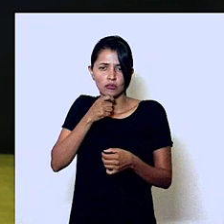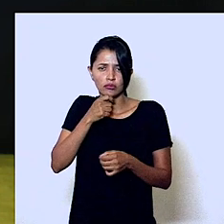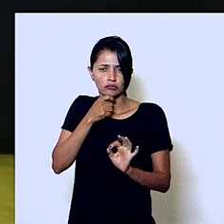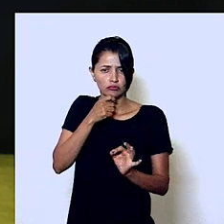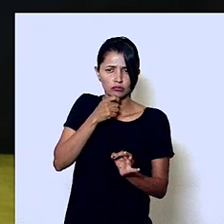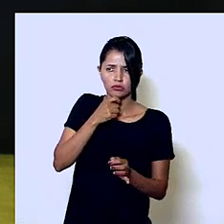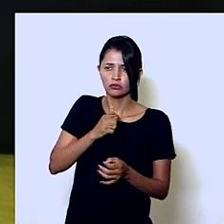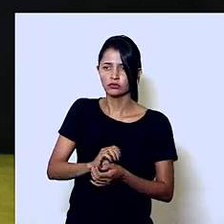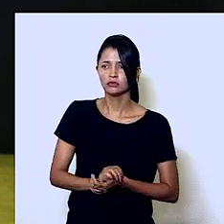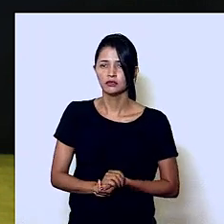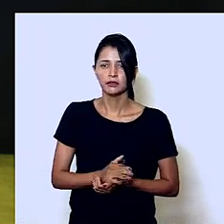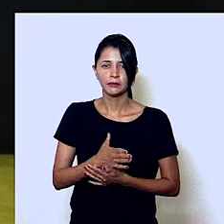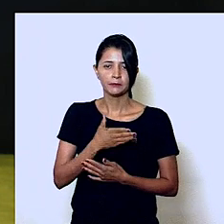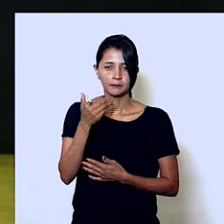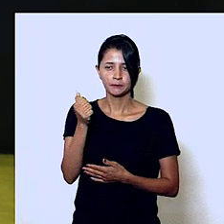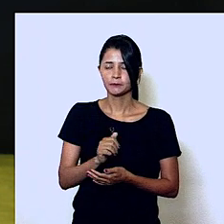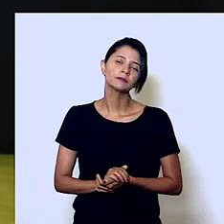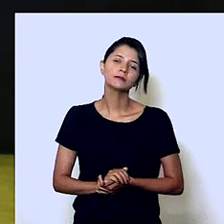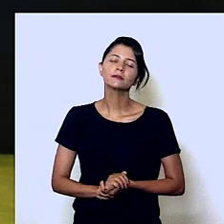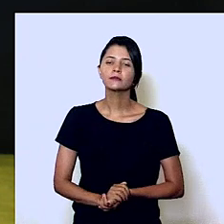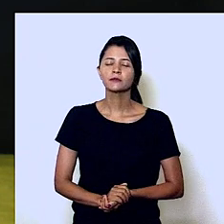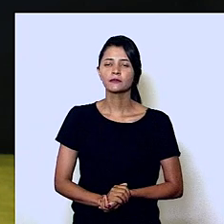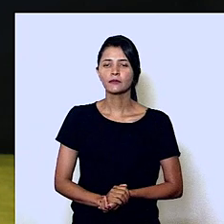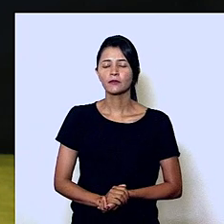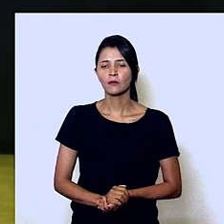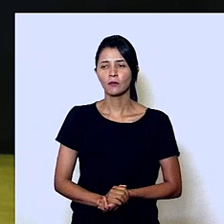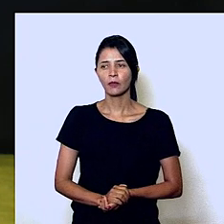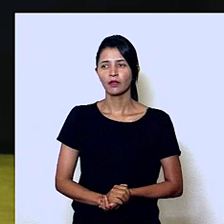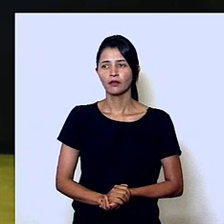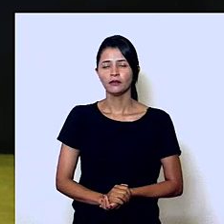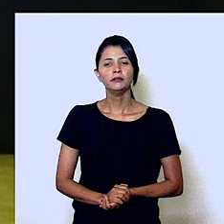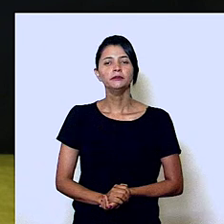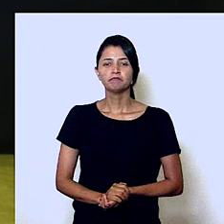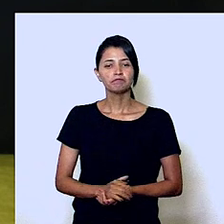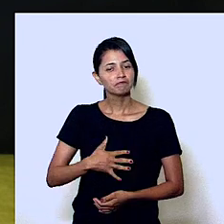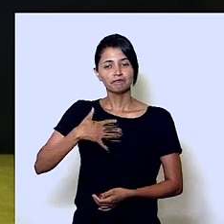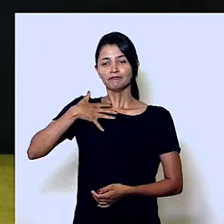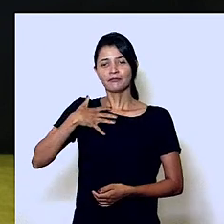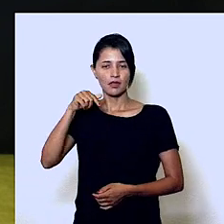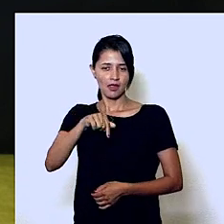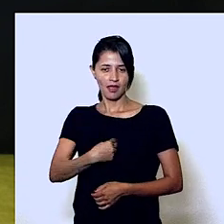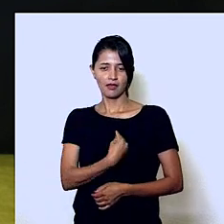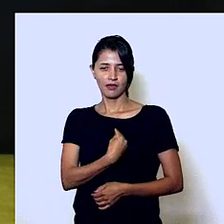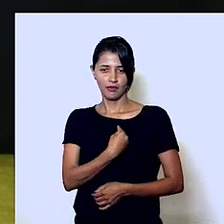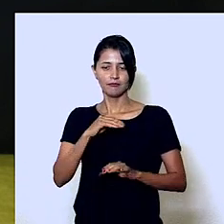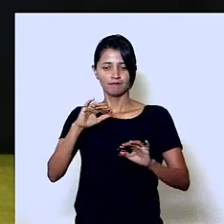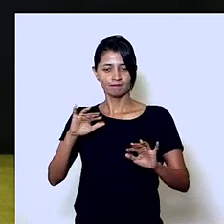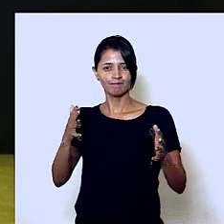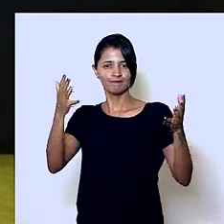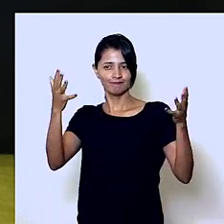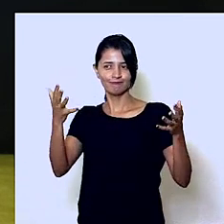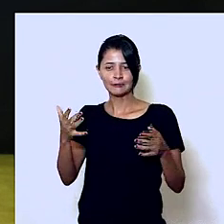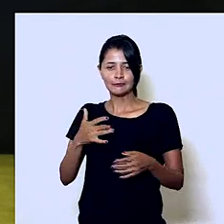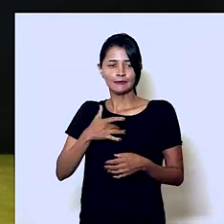Melhorou? Sim. É uma grande honra estar aqui nesta cerimônia, tão tocante, tão importante.